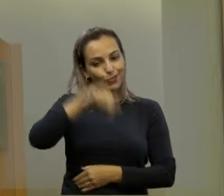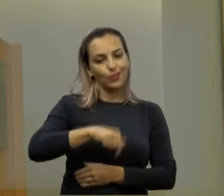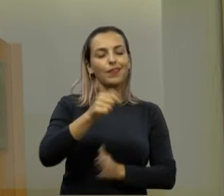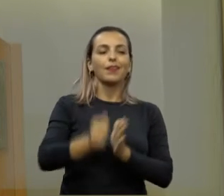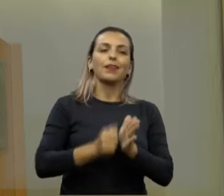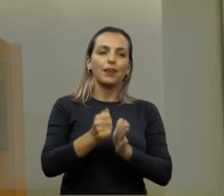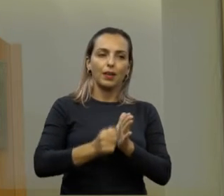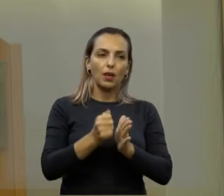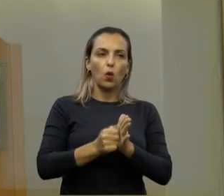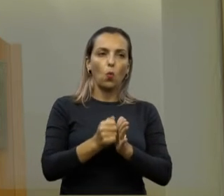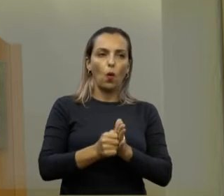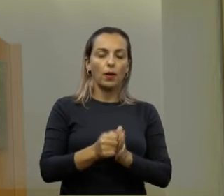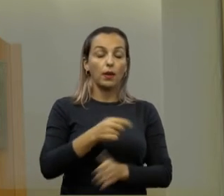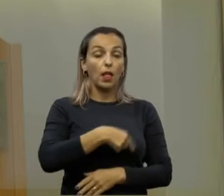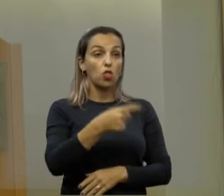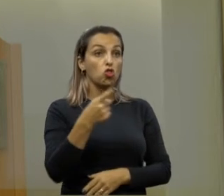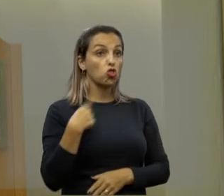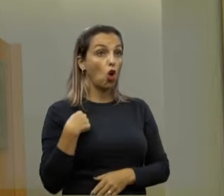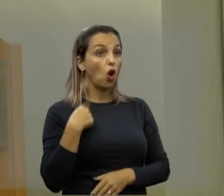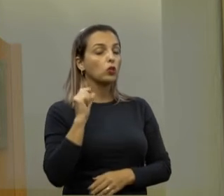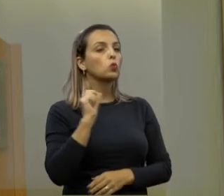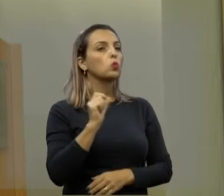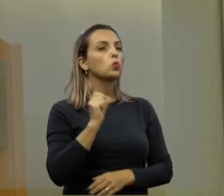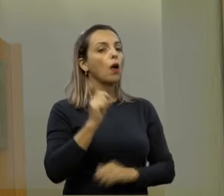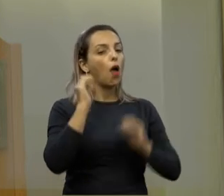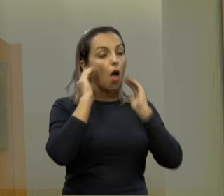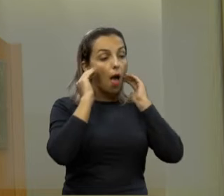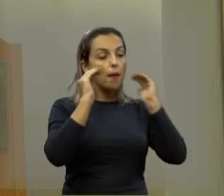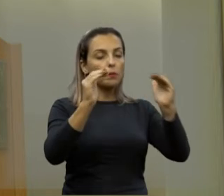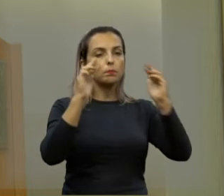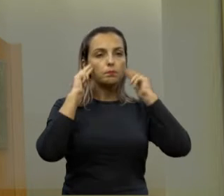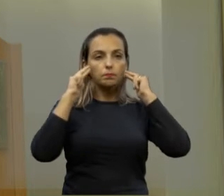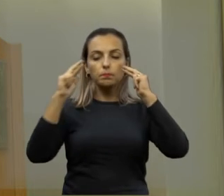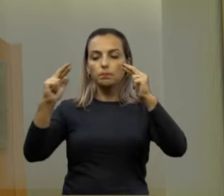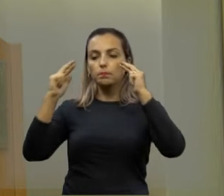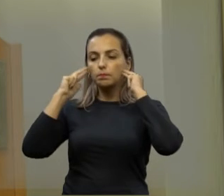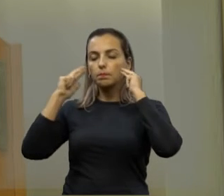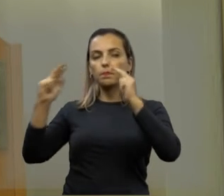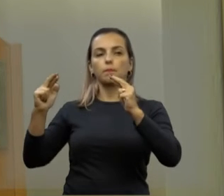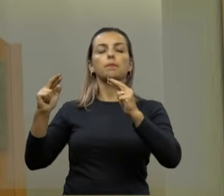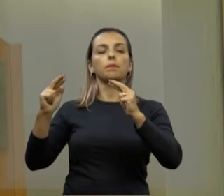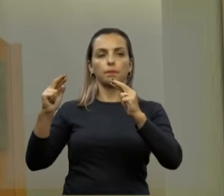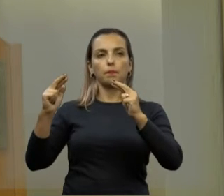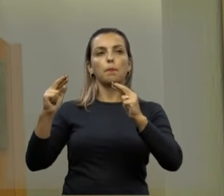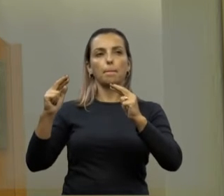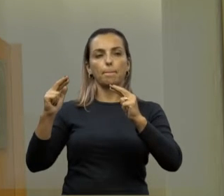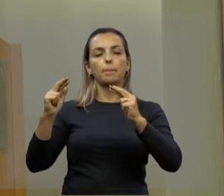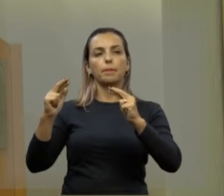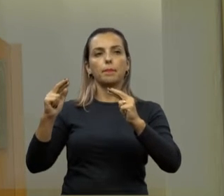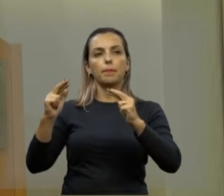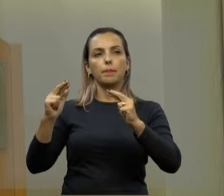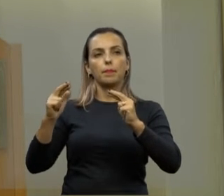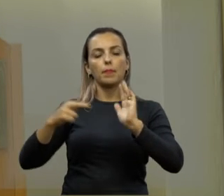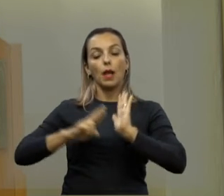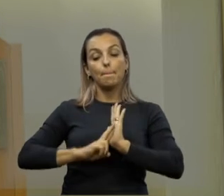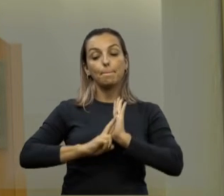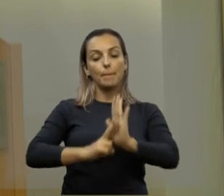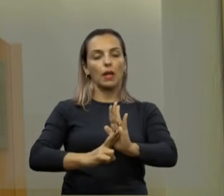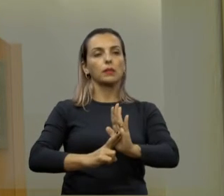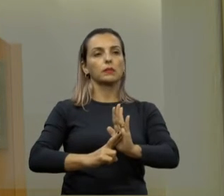e que nós temos no mínimo que respeitar a respeito a